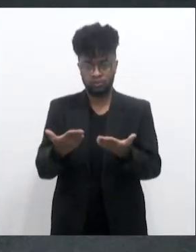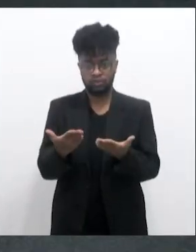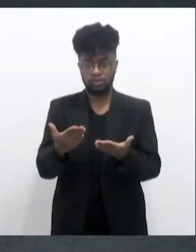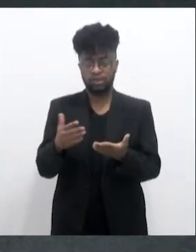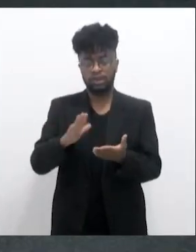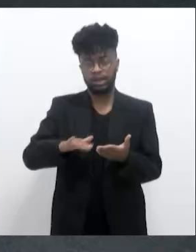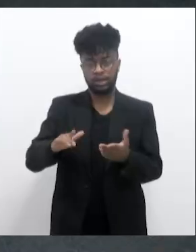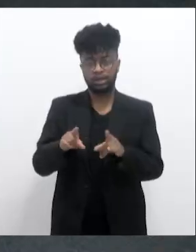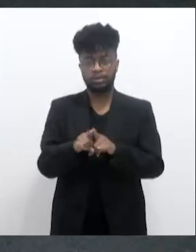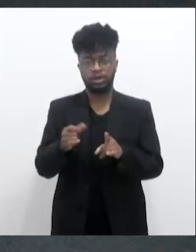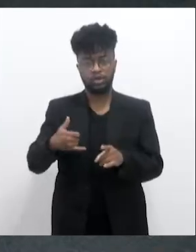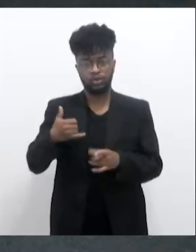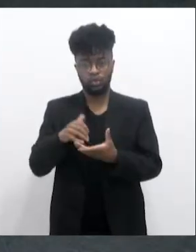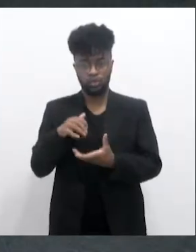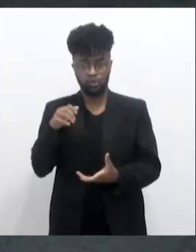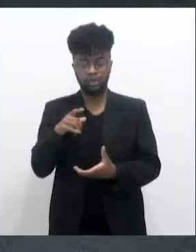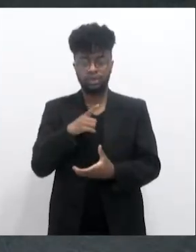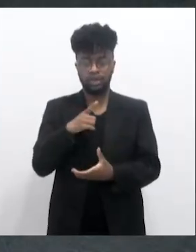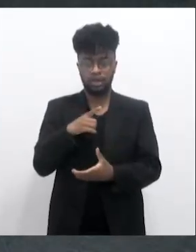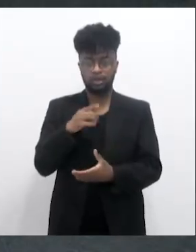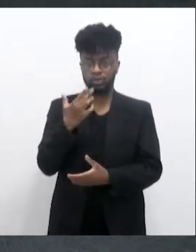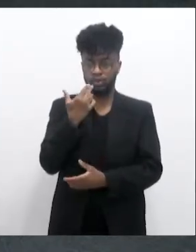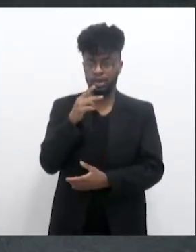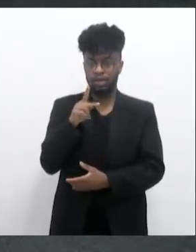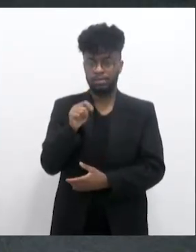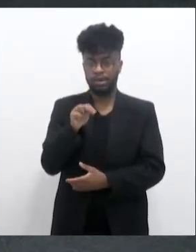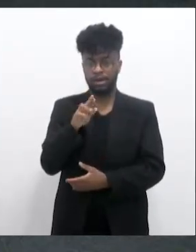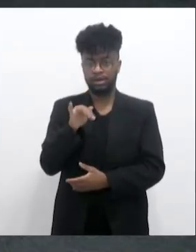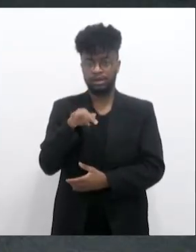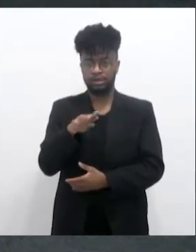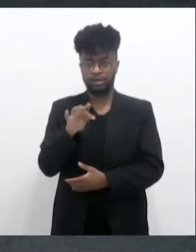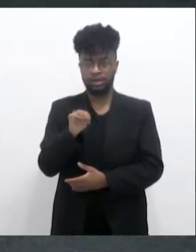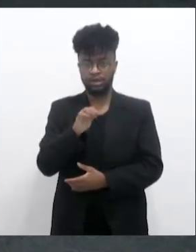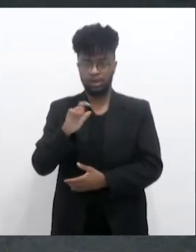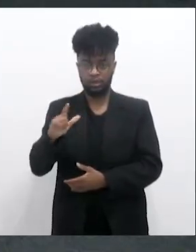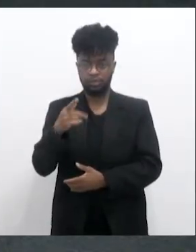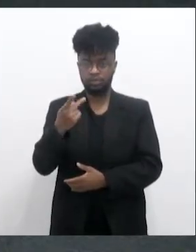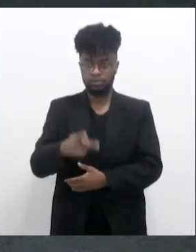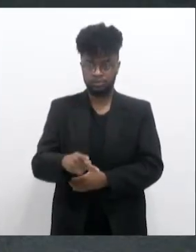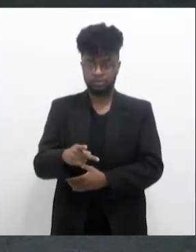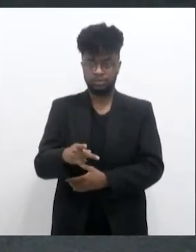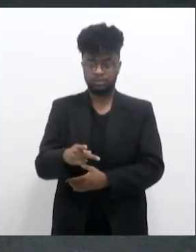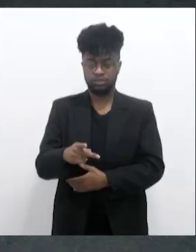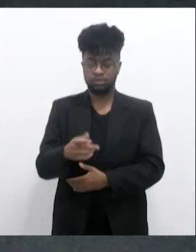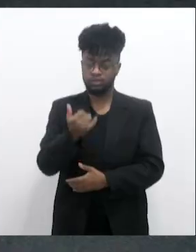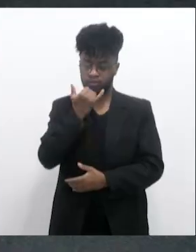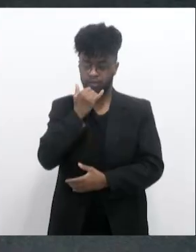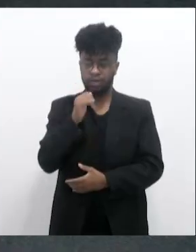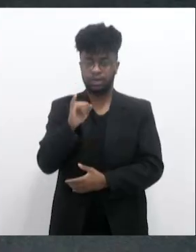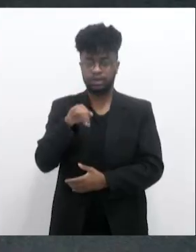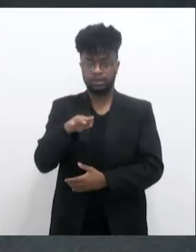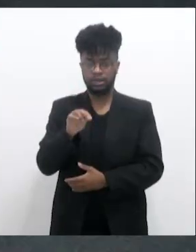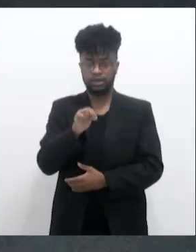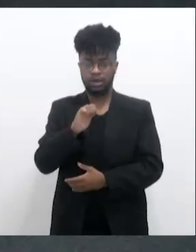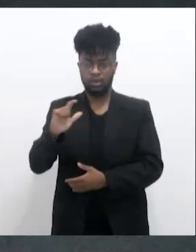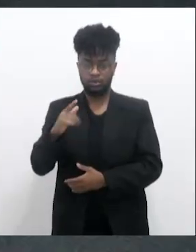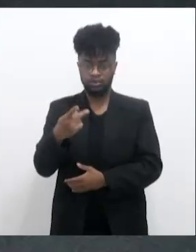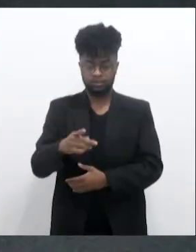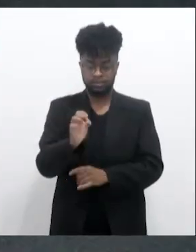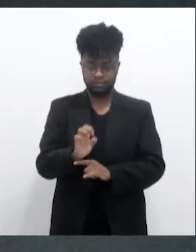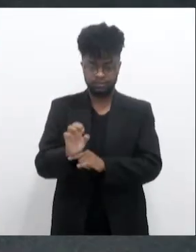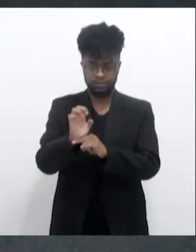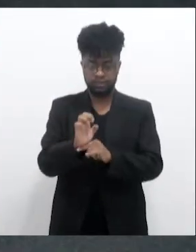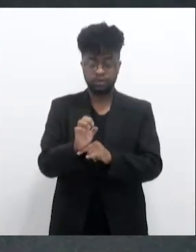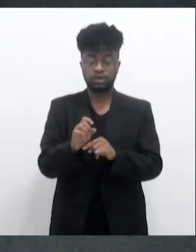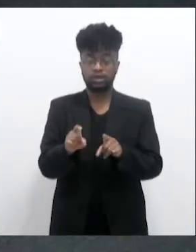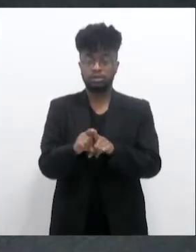e idosos, com nutrição parenteral em todo o nosso estado. Nutrição enteral, desculpa, no nosso estado. Queria lembrar para